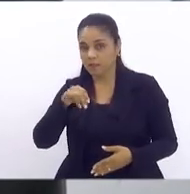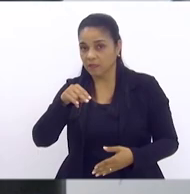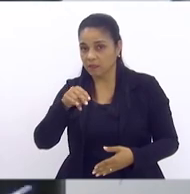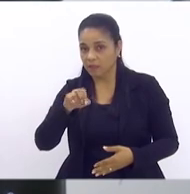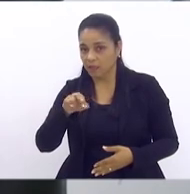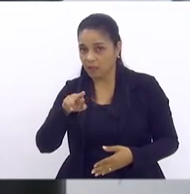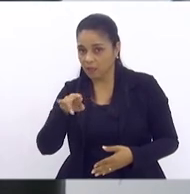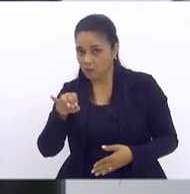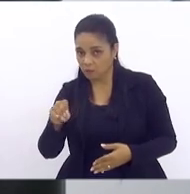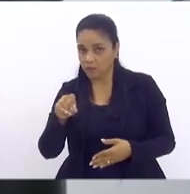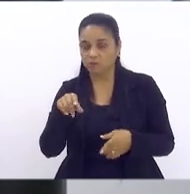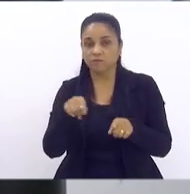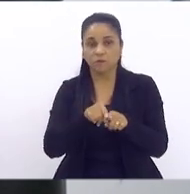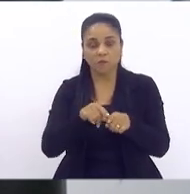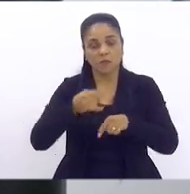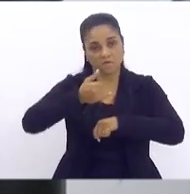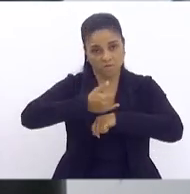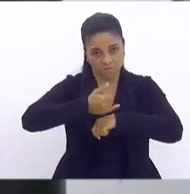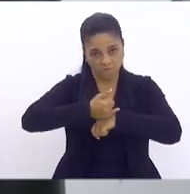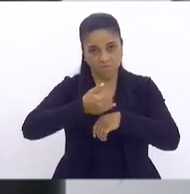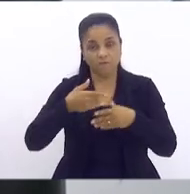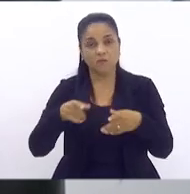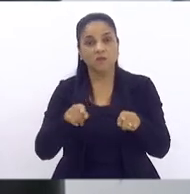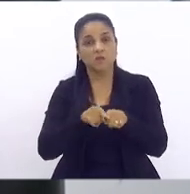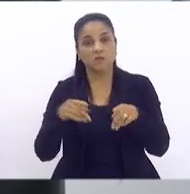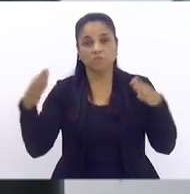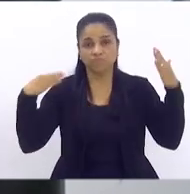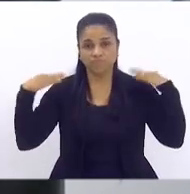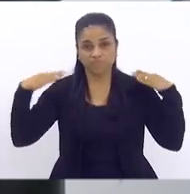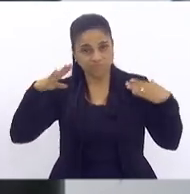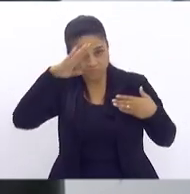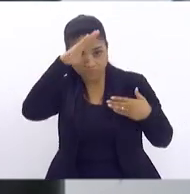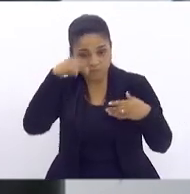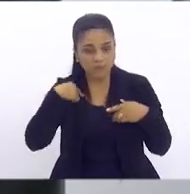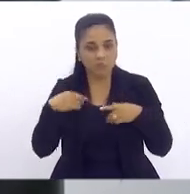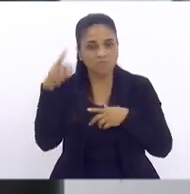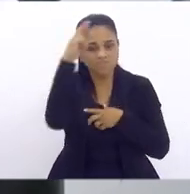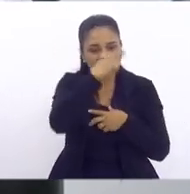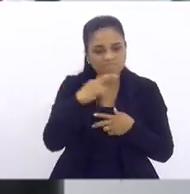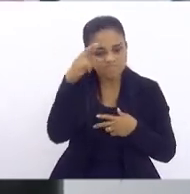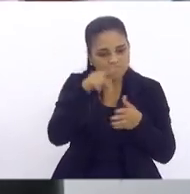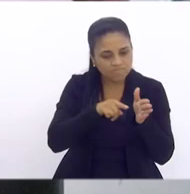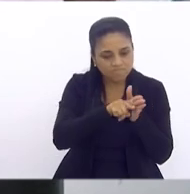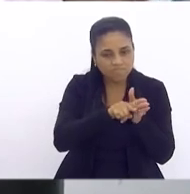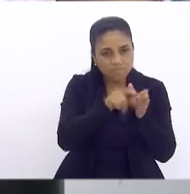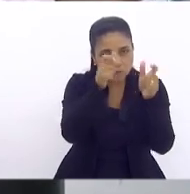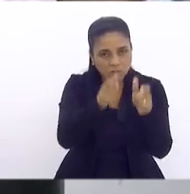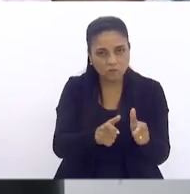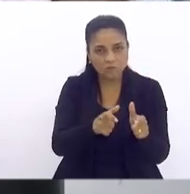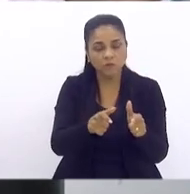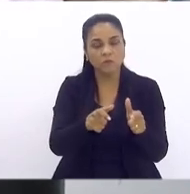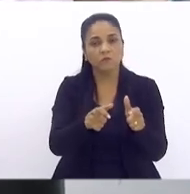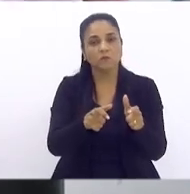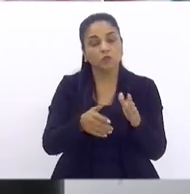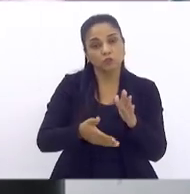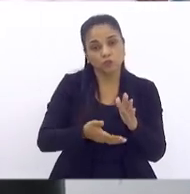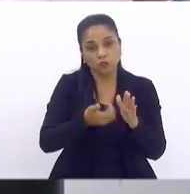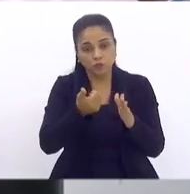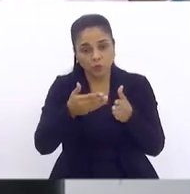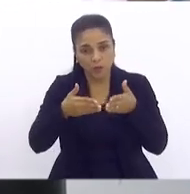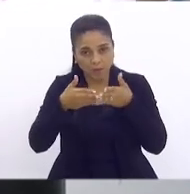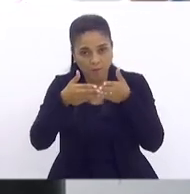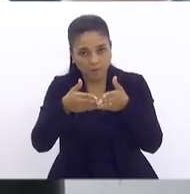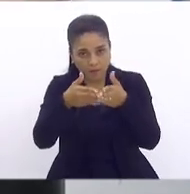como se fosse hoje, o representante da Marinha colocou que nós iríamos fazer uma vistoria no local. Porque quando eles retiraram o navio da Baía